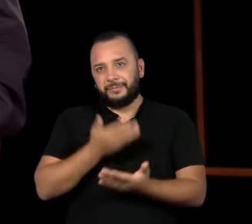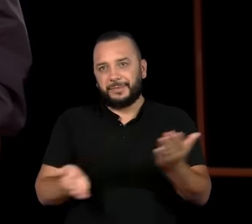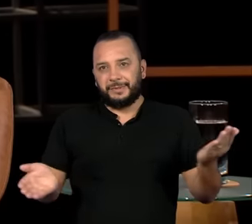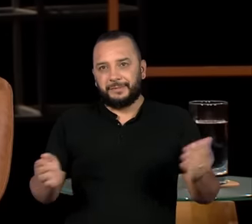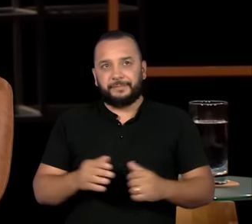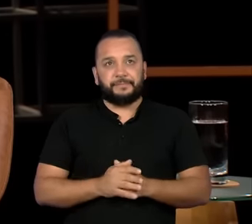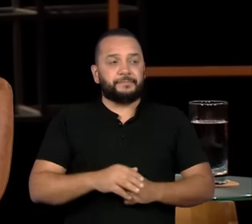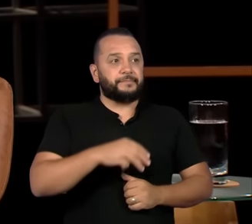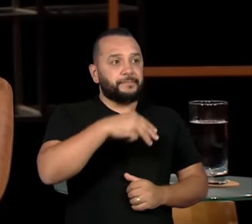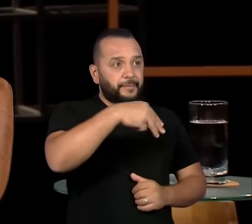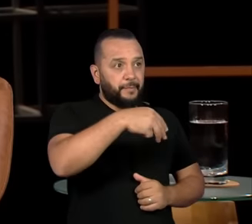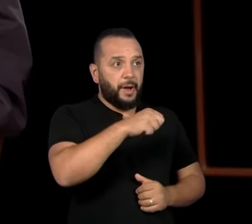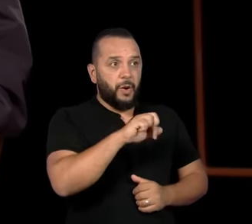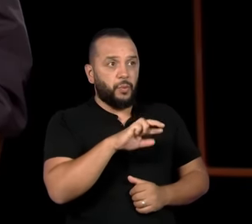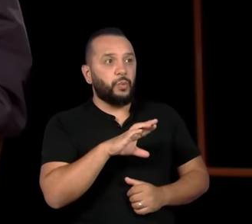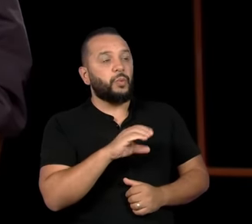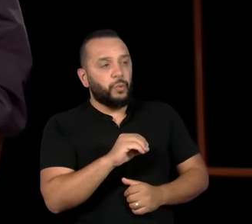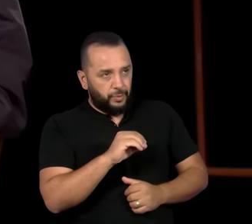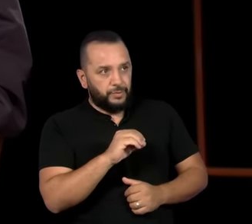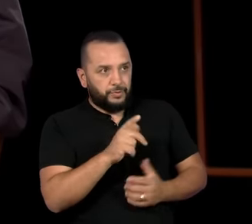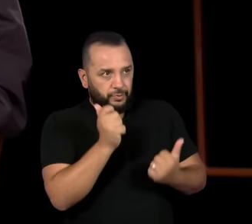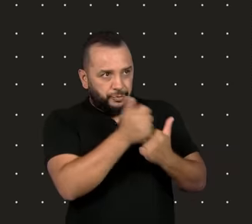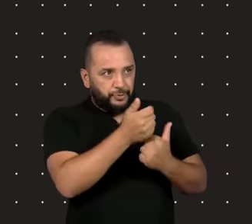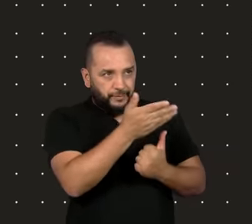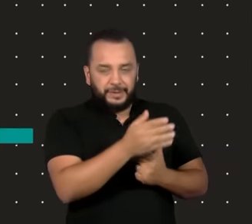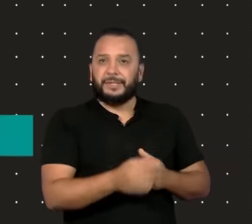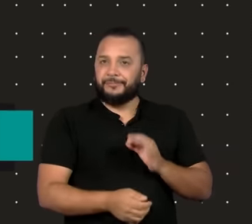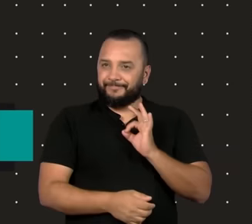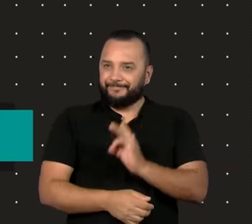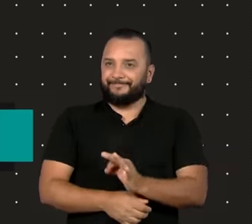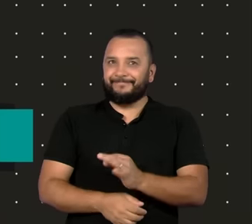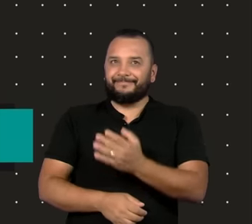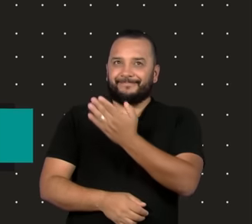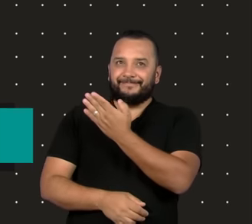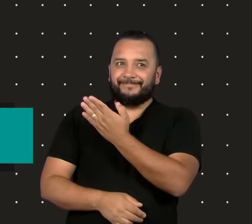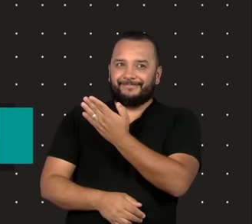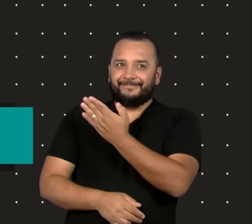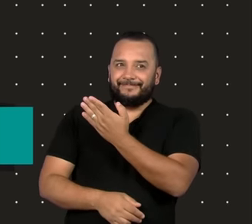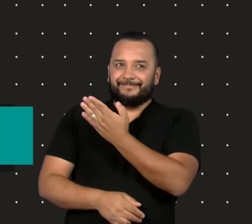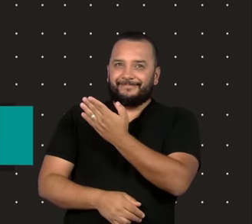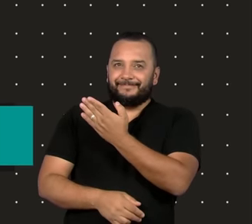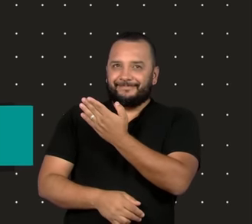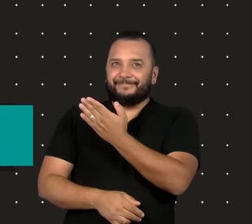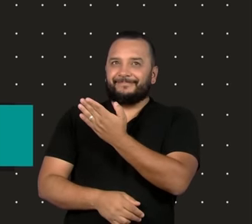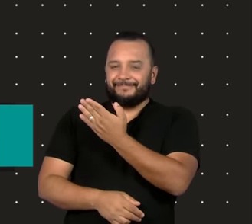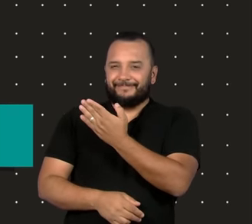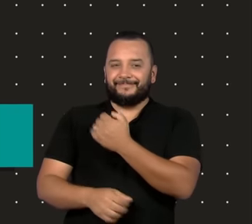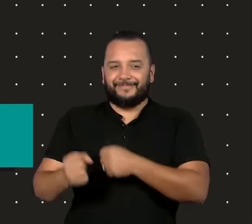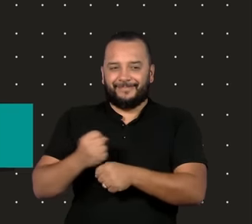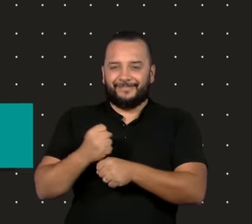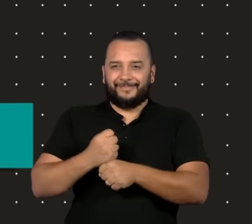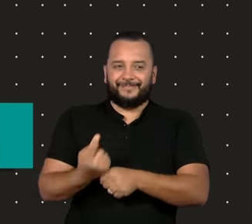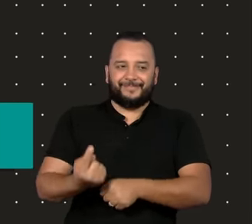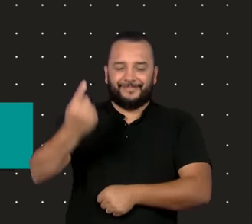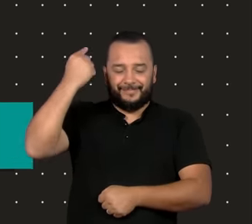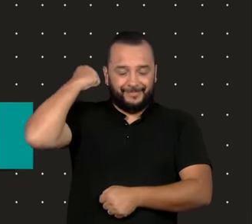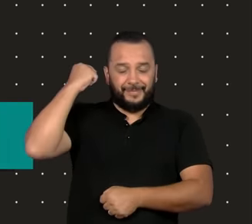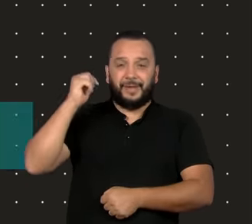Mauro Mendonça acabou fazendo. Mauro Mendonça. Muito bem, por sinal. Faz tempo isso. E aí o que ocorre?